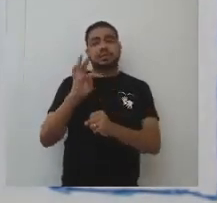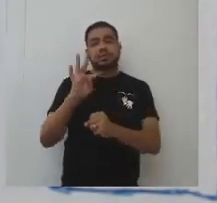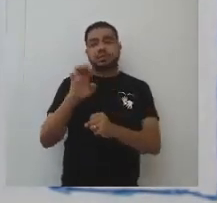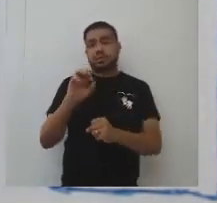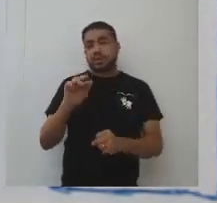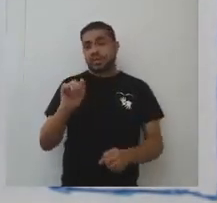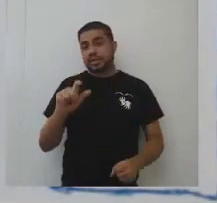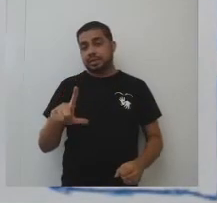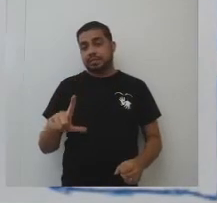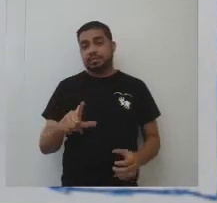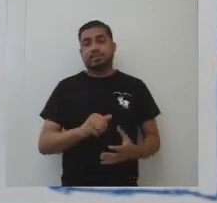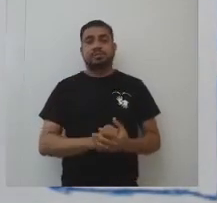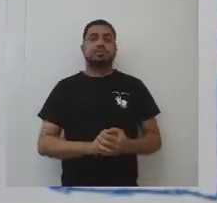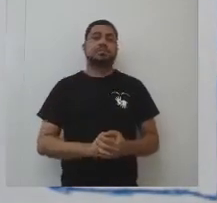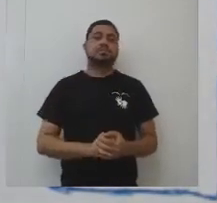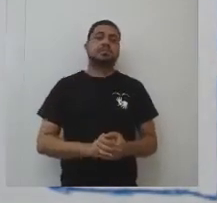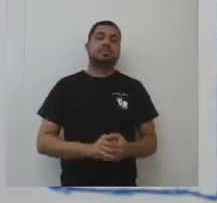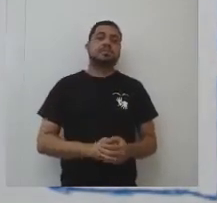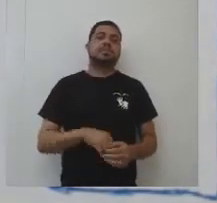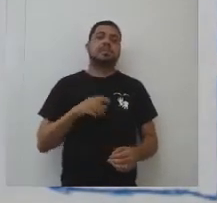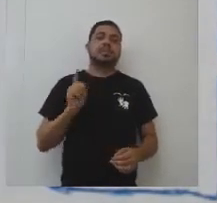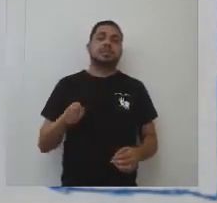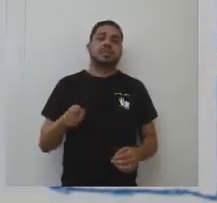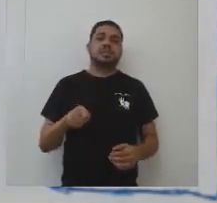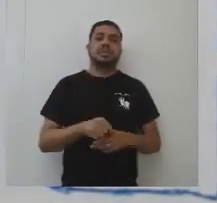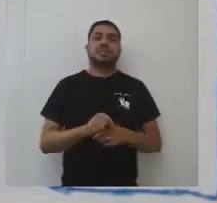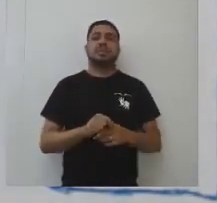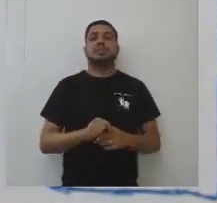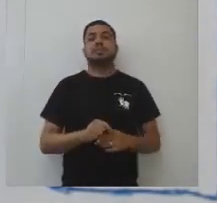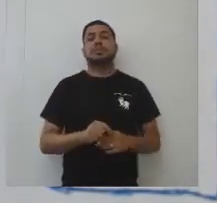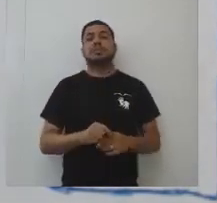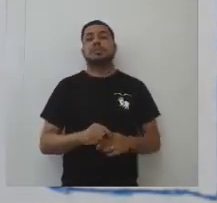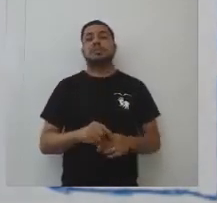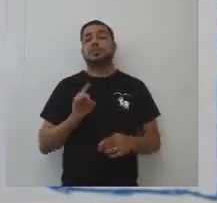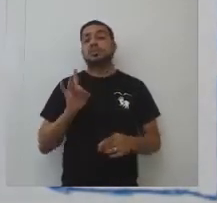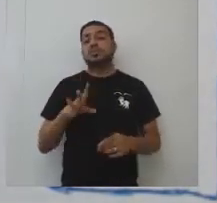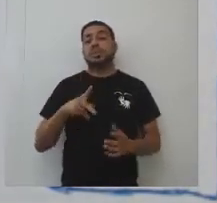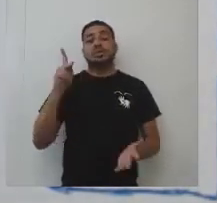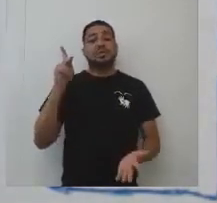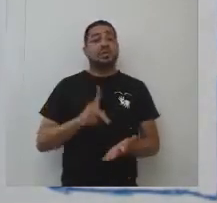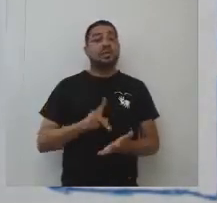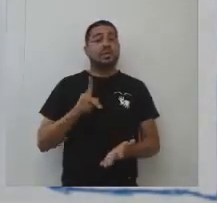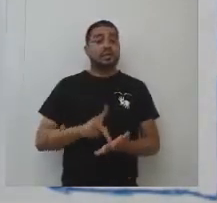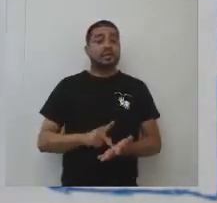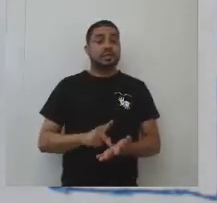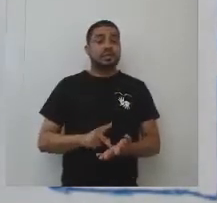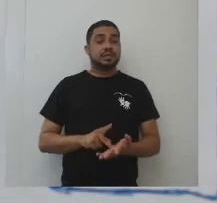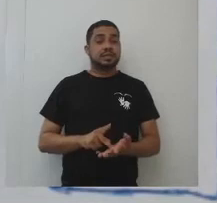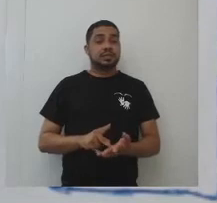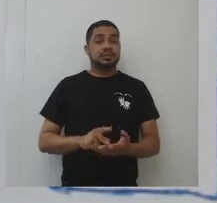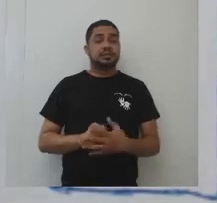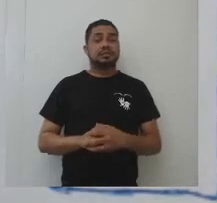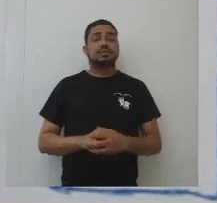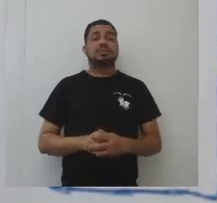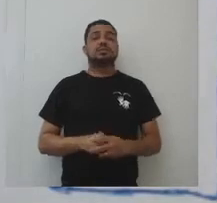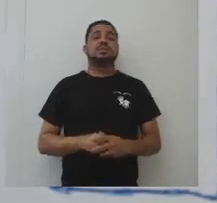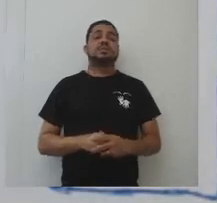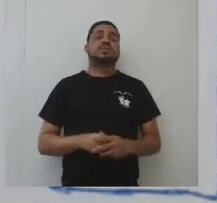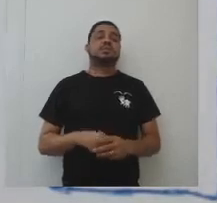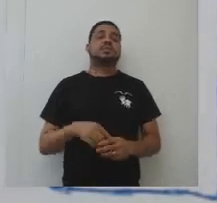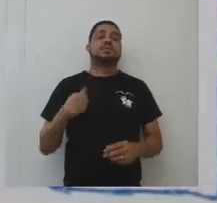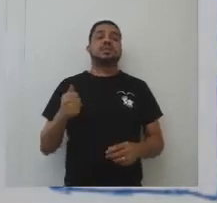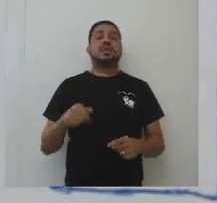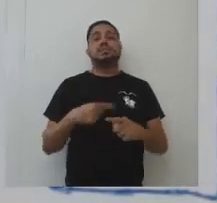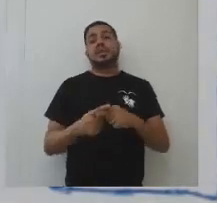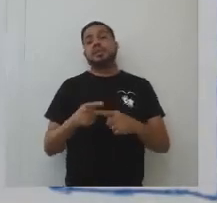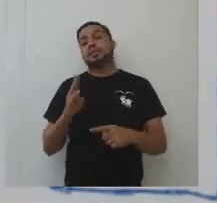vetorial. Vetorial. Essa sentença só é verdadeira numa condição. O A